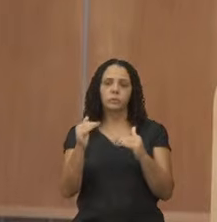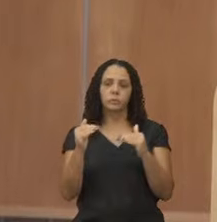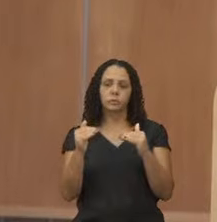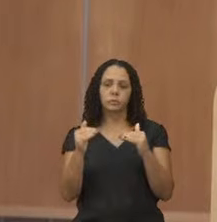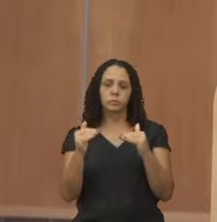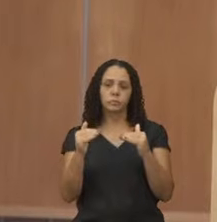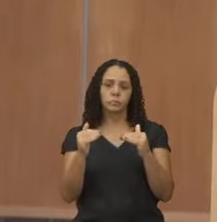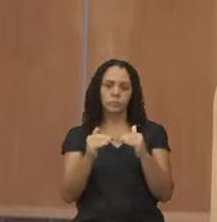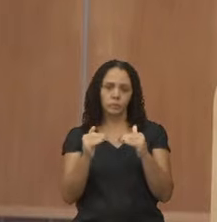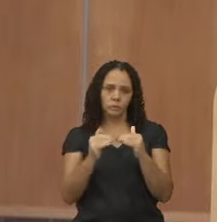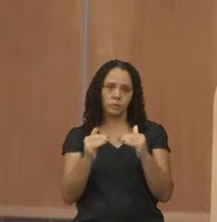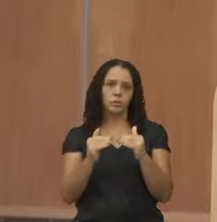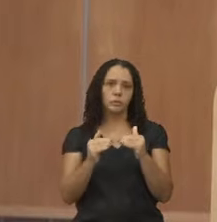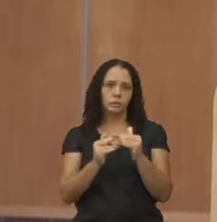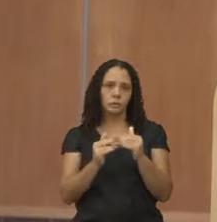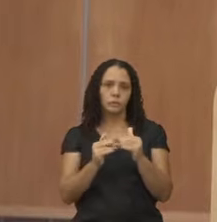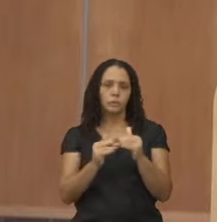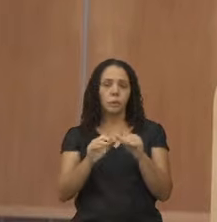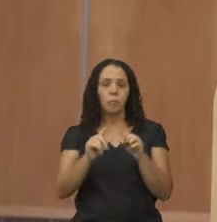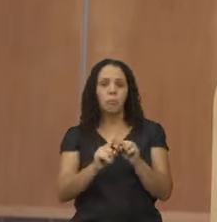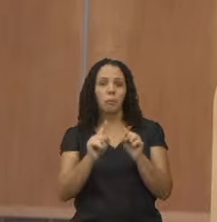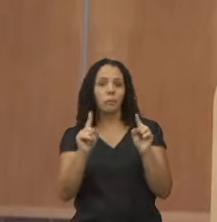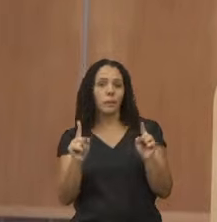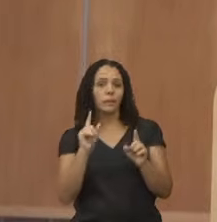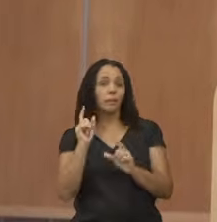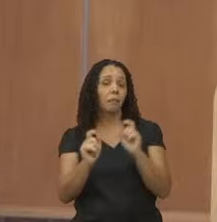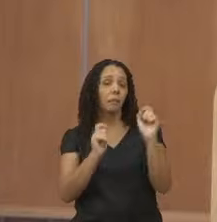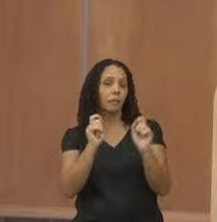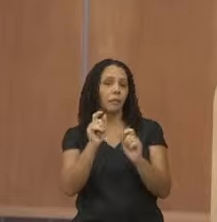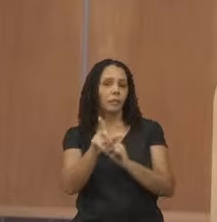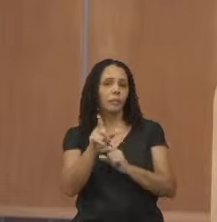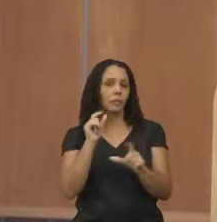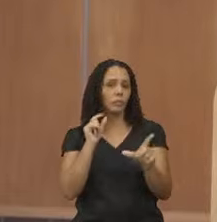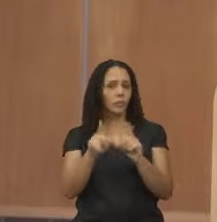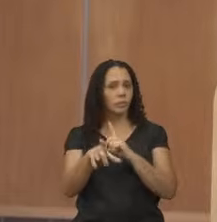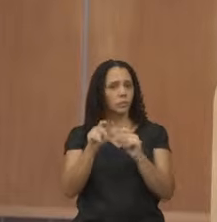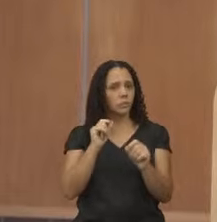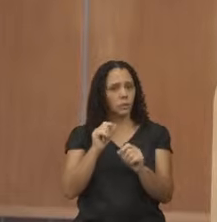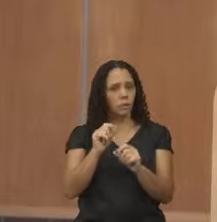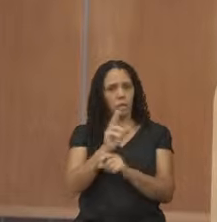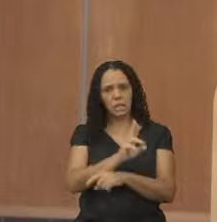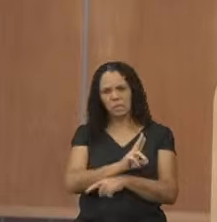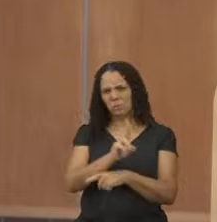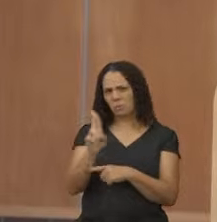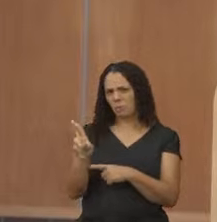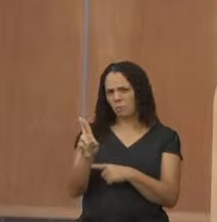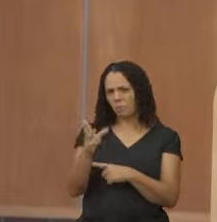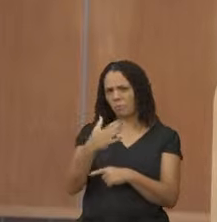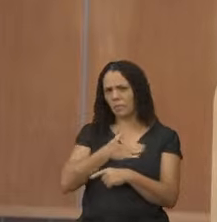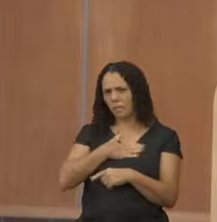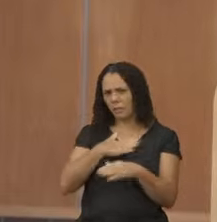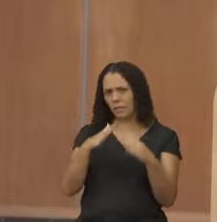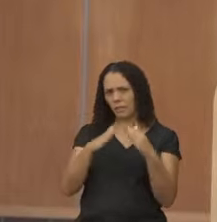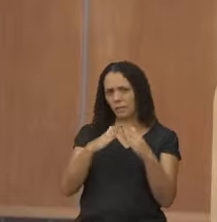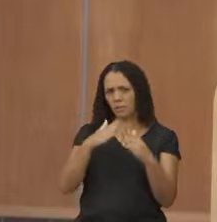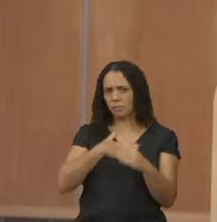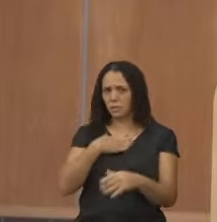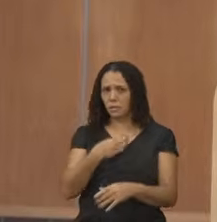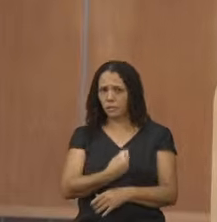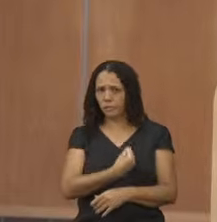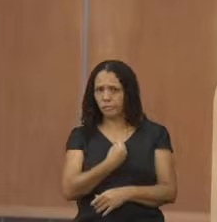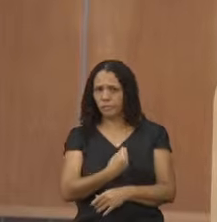tribuna, que meu voto é favorável. Mas quem escolheu esse nome aqui, Minha Casa, Minha